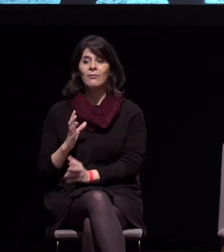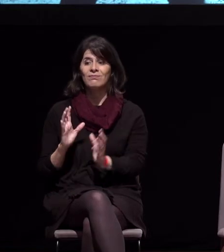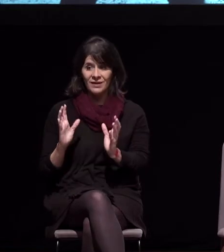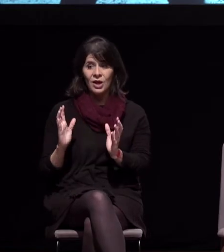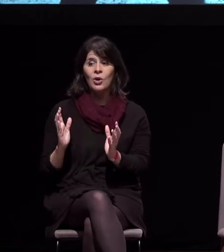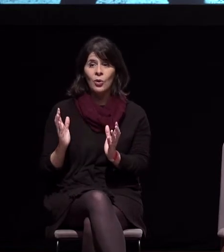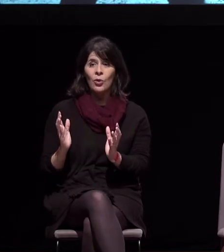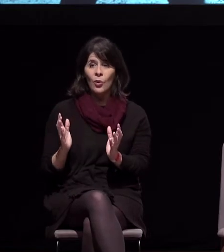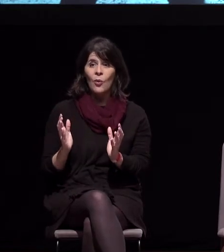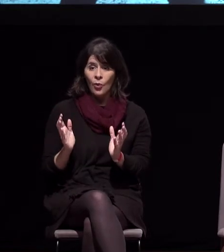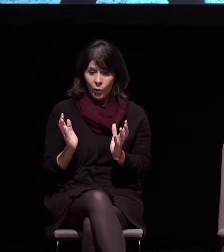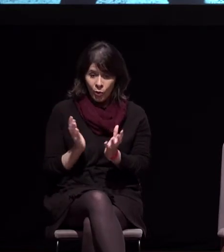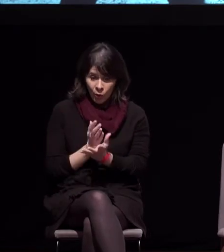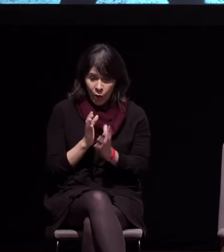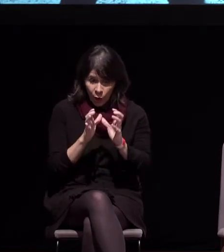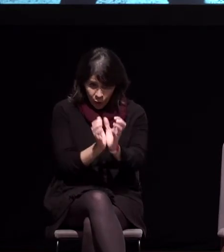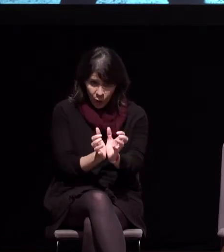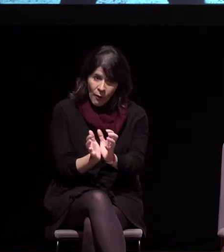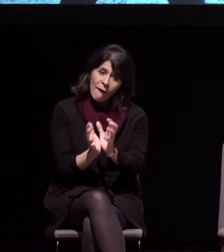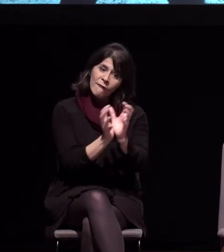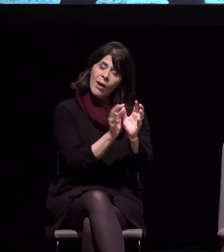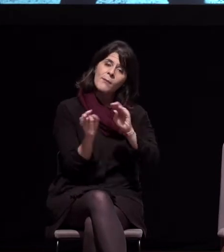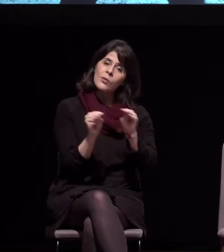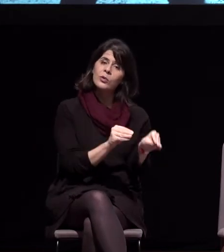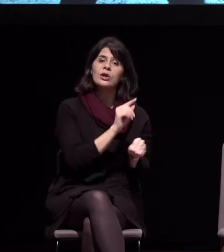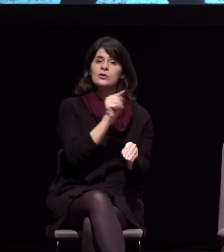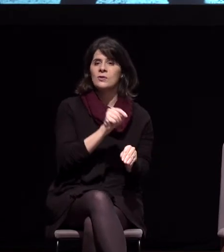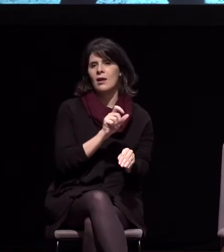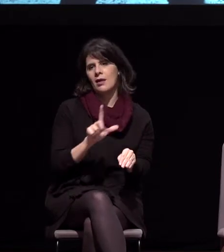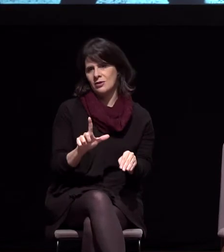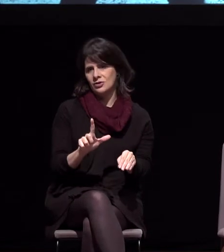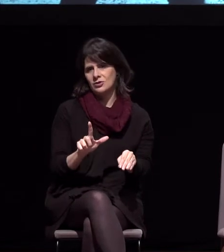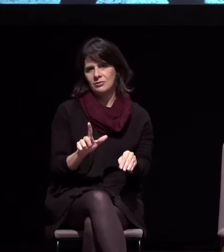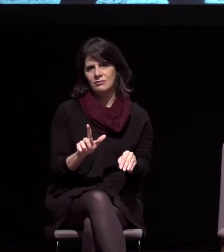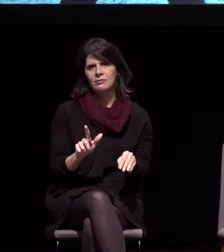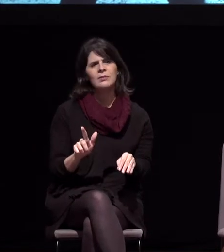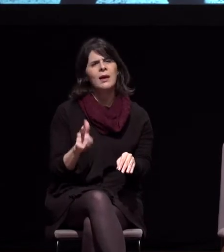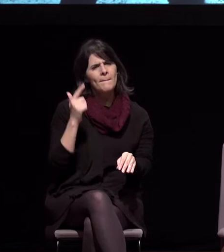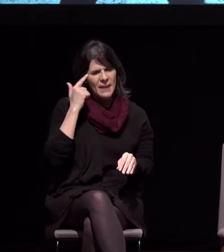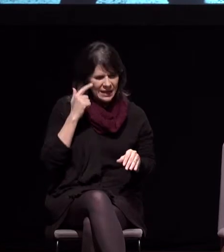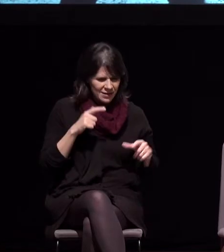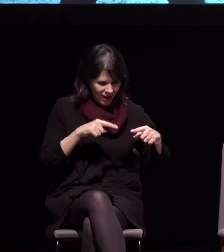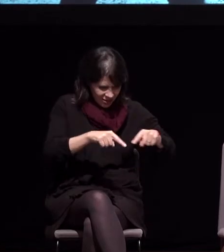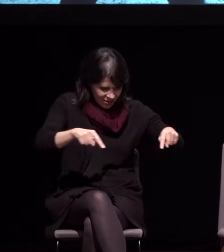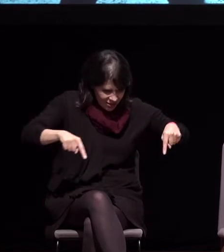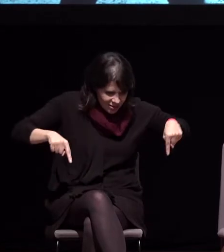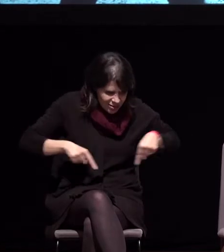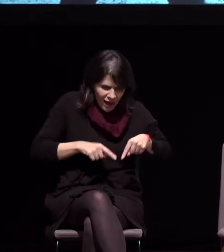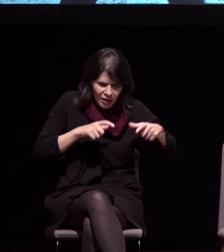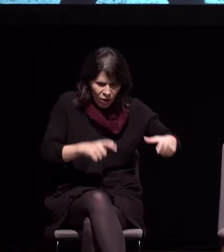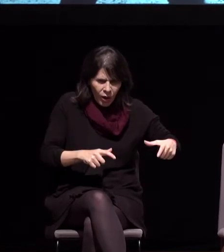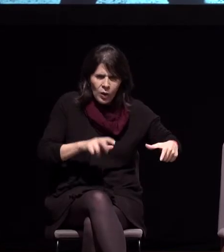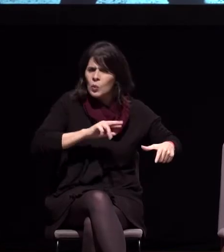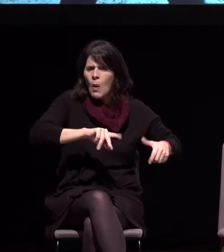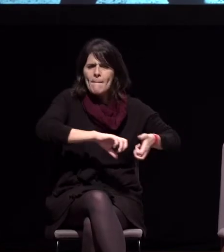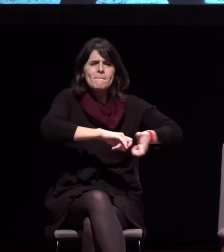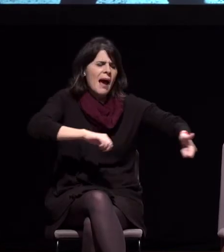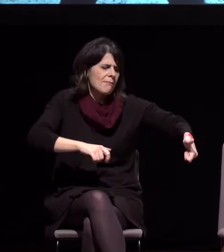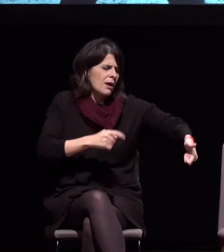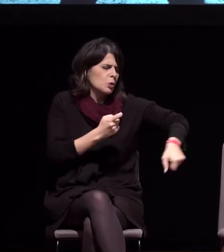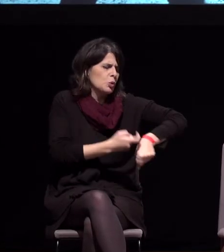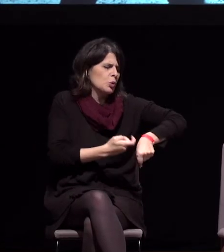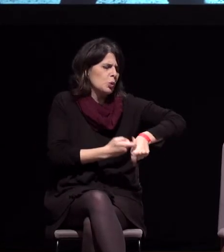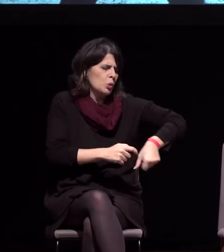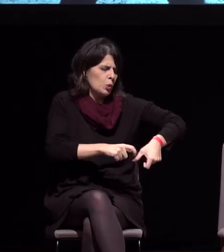se reconstituindo. Quando a gente fala de território, é isso. A gente não está falando só sobre o espaço, ou sobre um mapa duro. A gente está